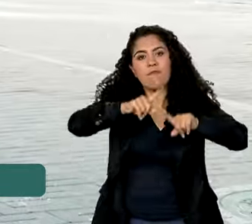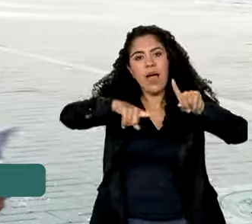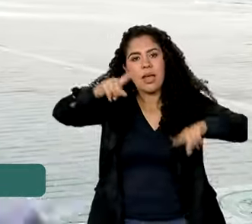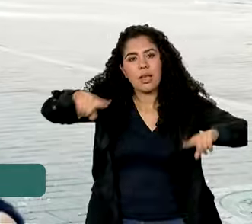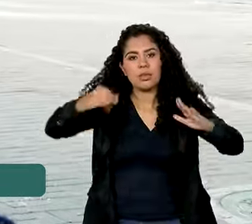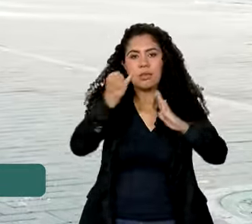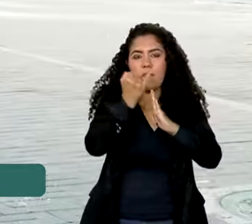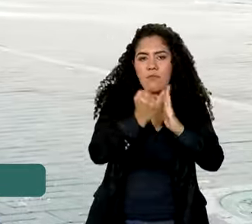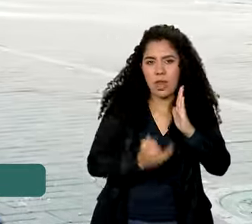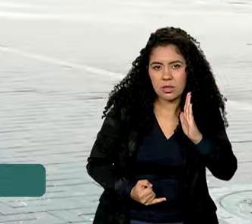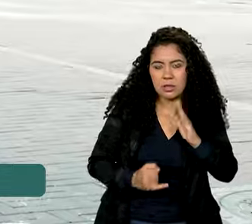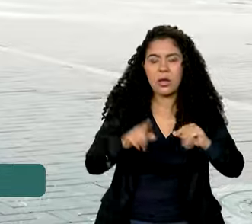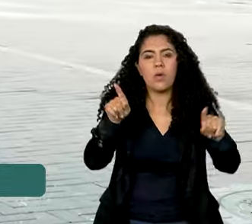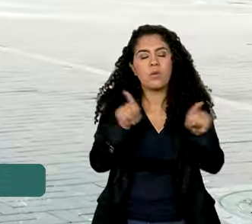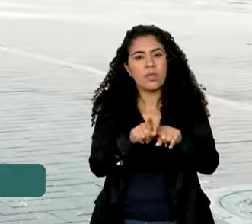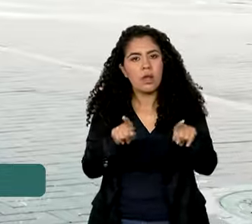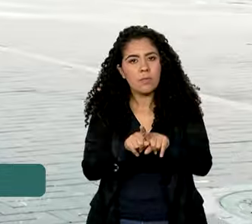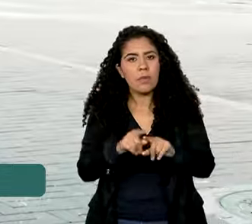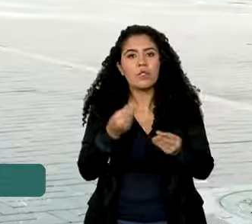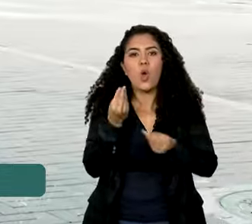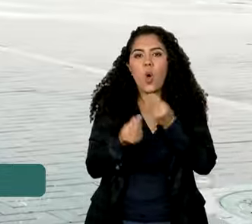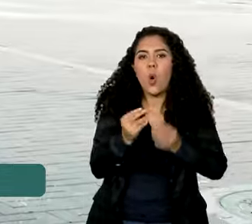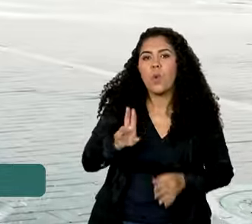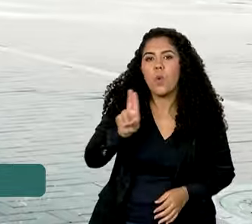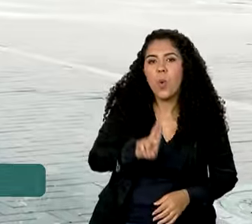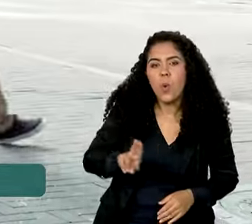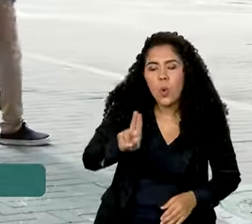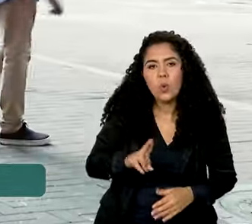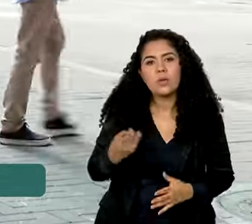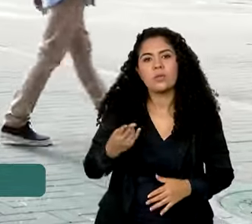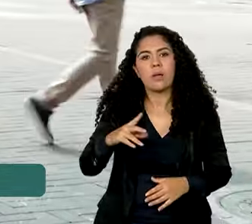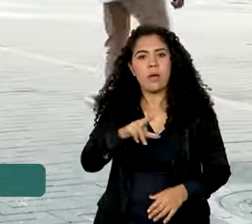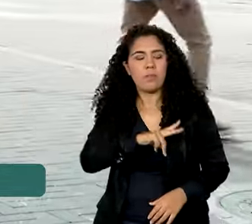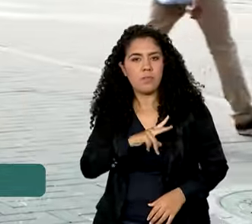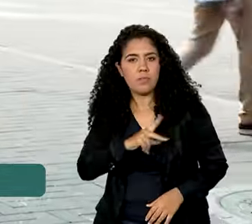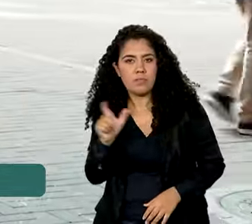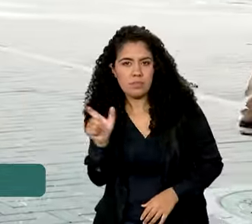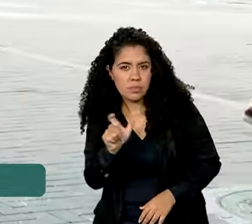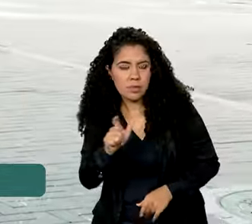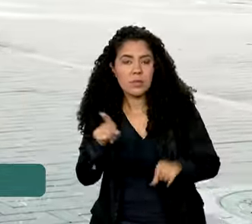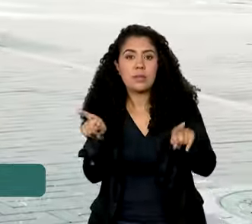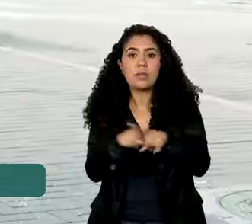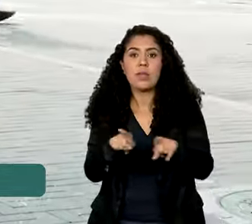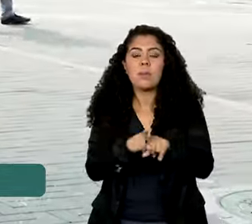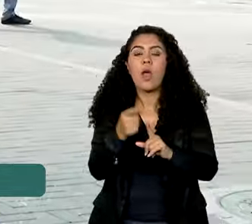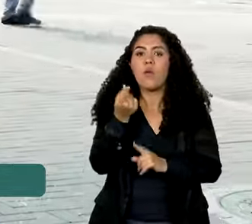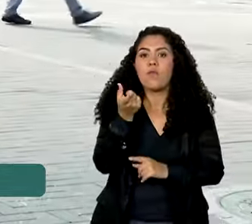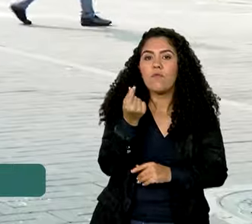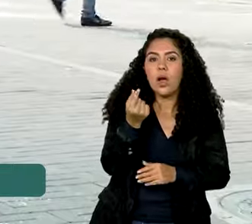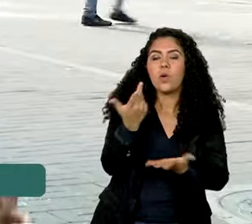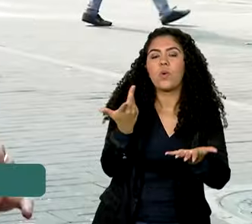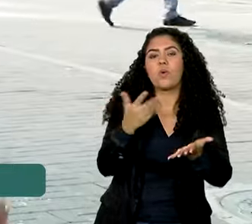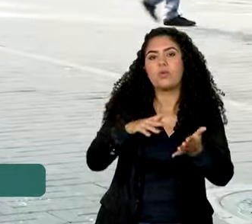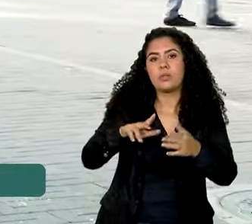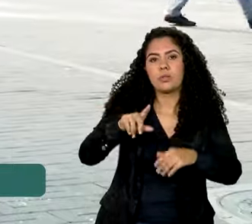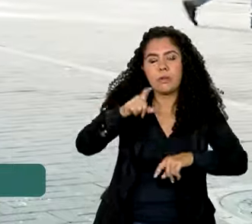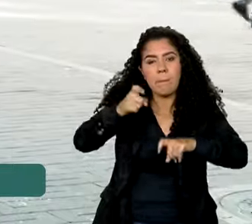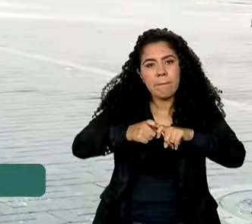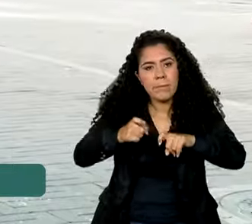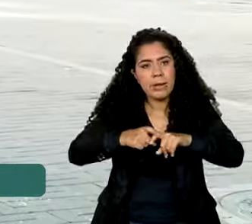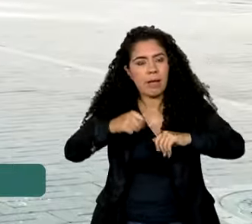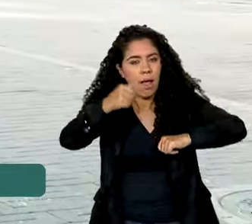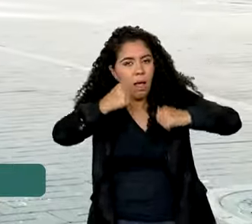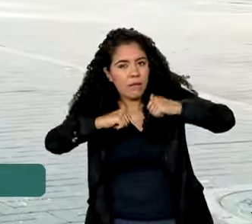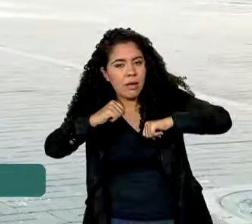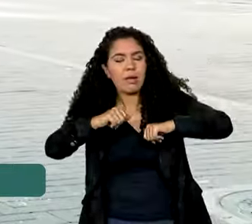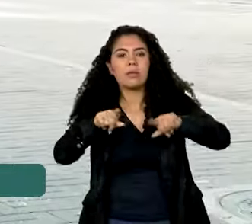inflação, a frequência do uso dos planos e também o custo dos serviços médicos e dos insumos. É importante